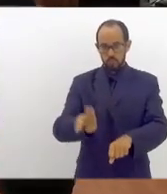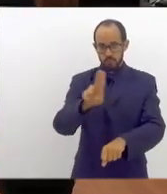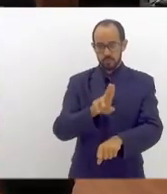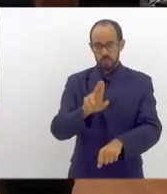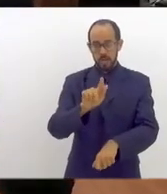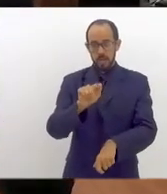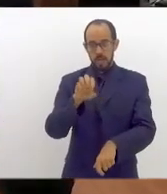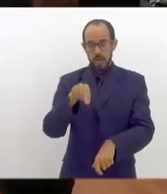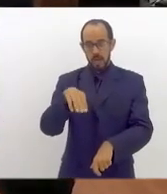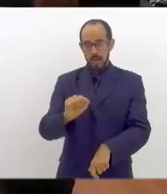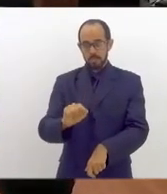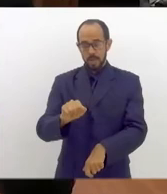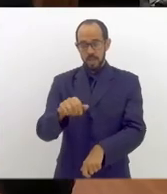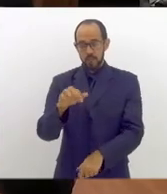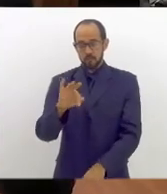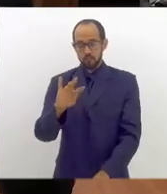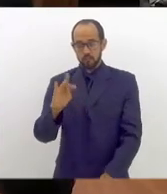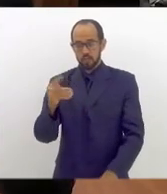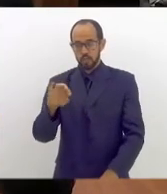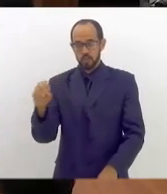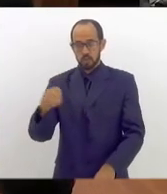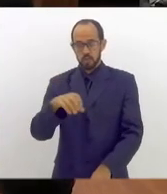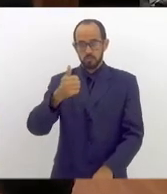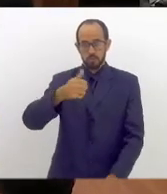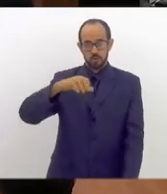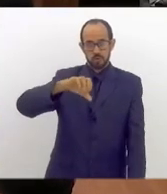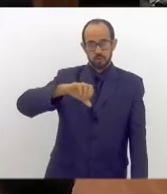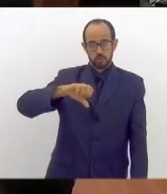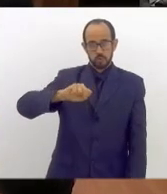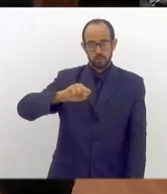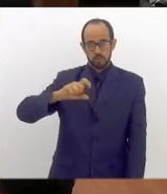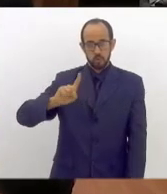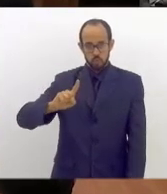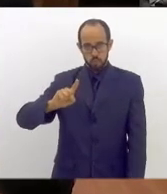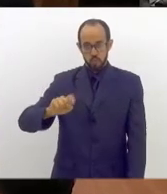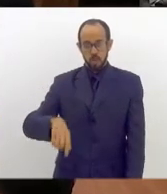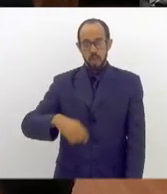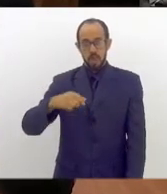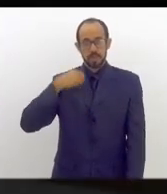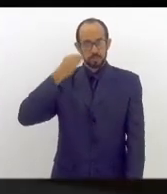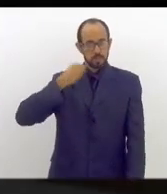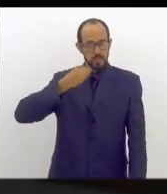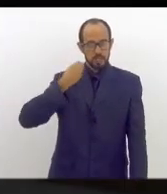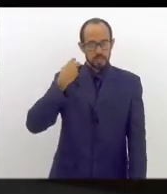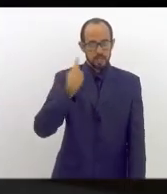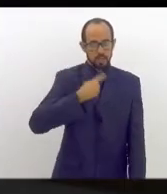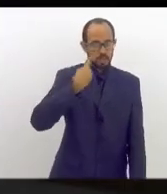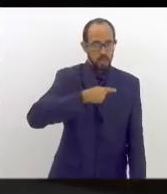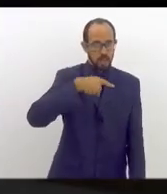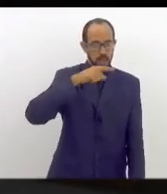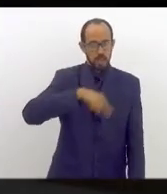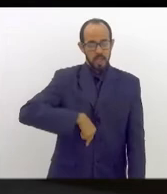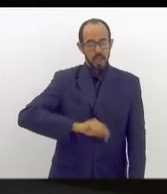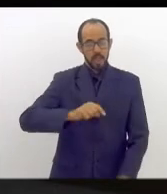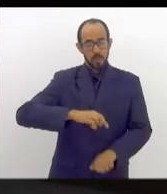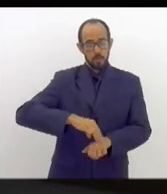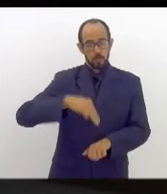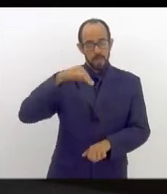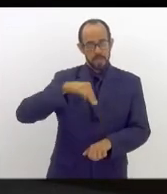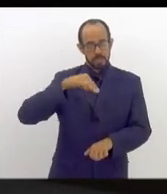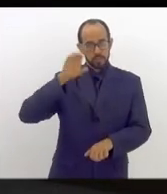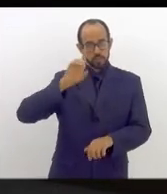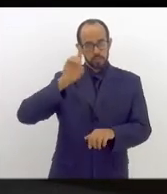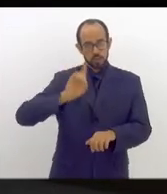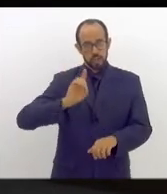Gama Filho no ano de 1981 sua experiência acadêmica inclui o título de mestre em Direito Civil